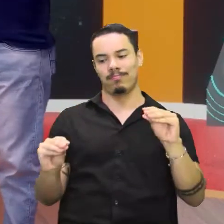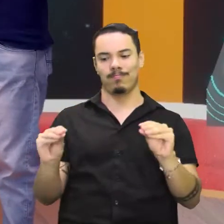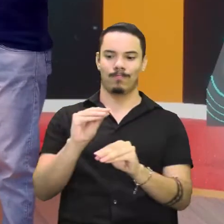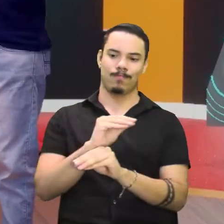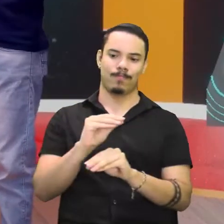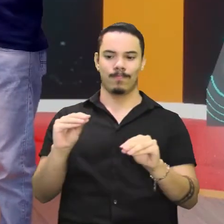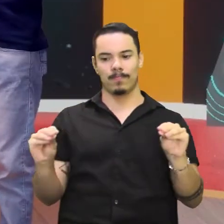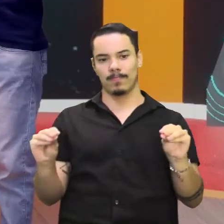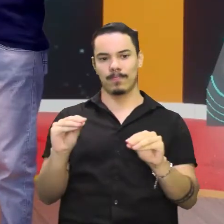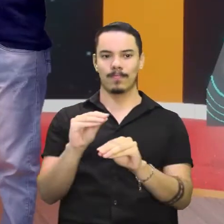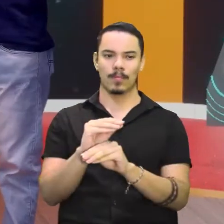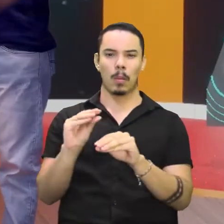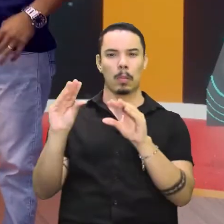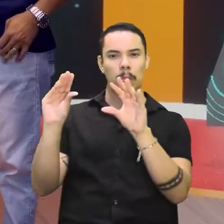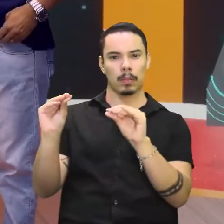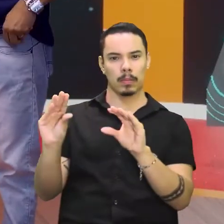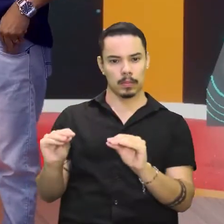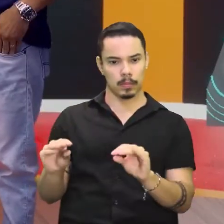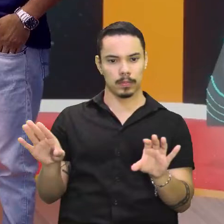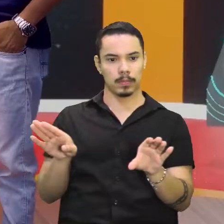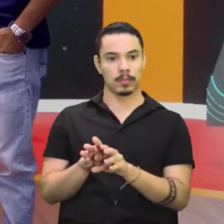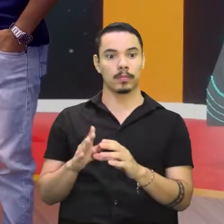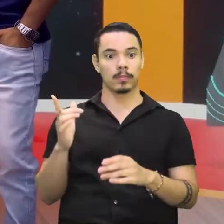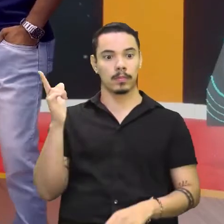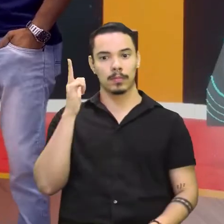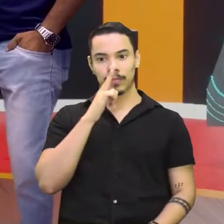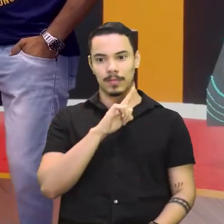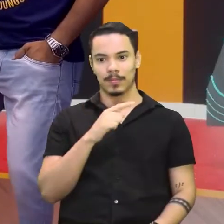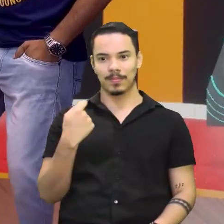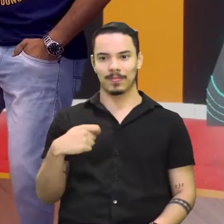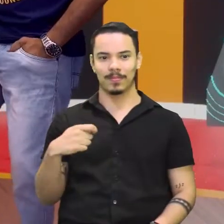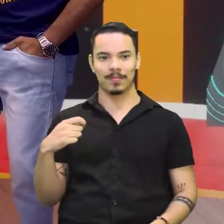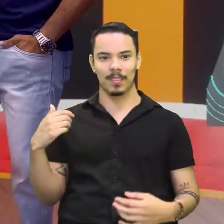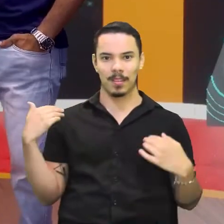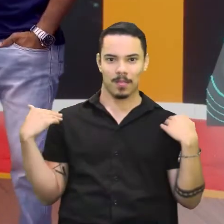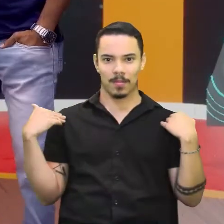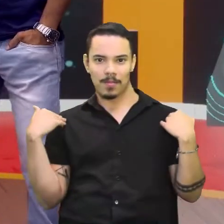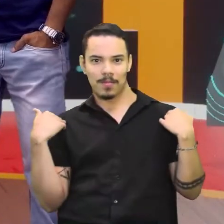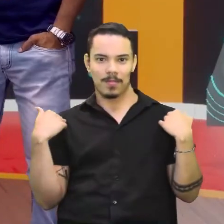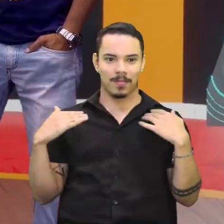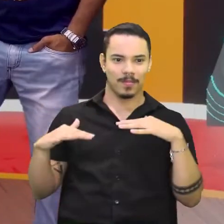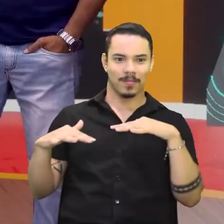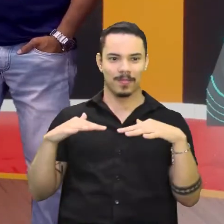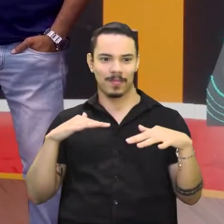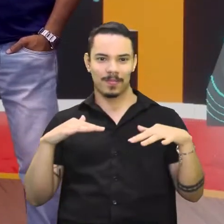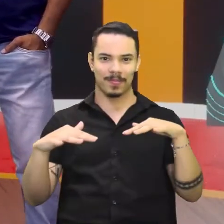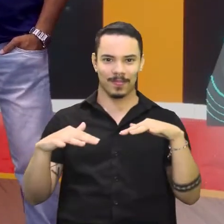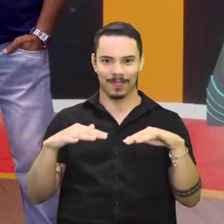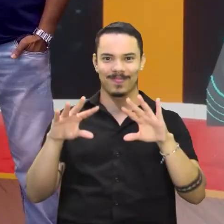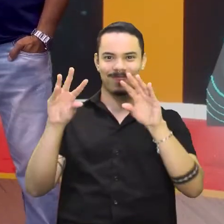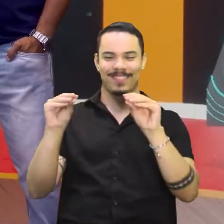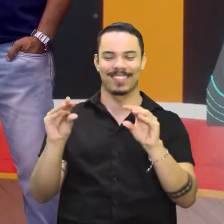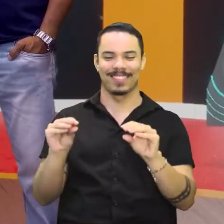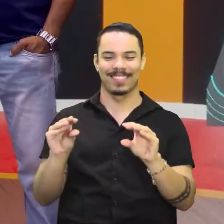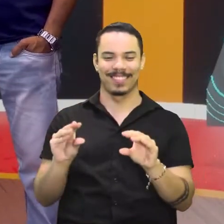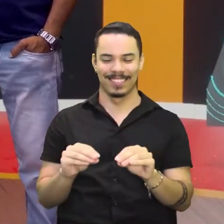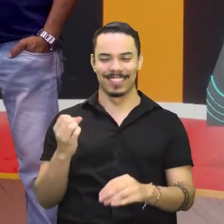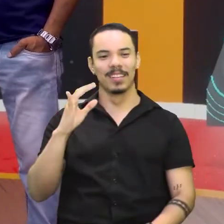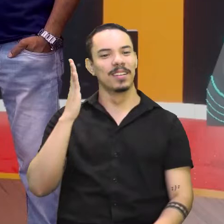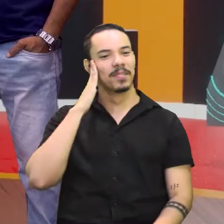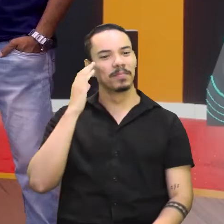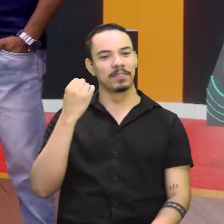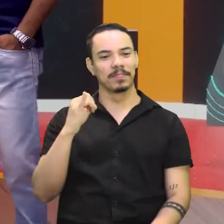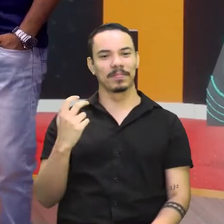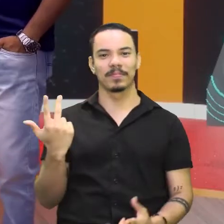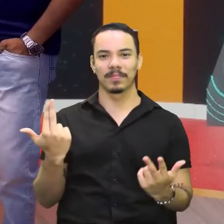um negócio ali, Tem que dar o quê? aí fica igual. Uma mexidinha. Vamos lá? Já dei uma mexidinha. Será que ficou igual? Será que ficou igual?